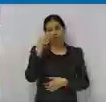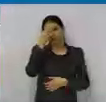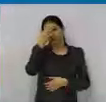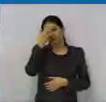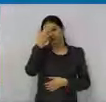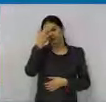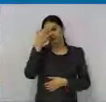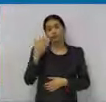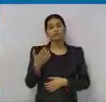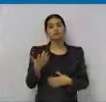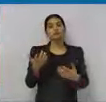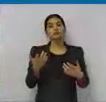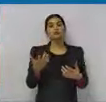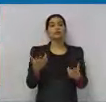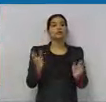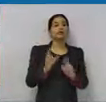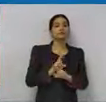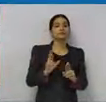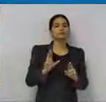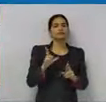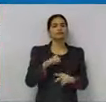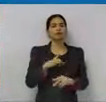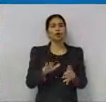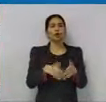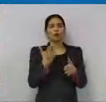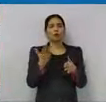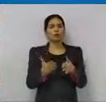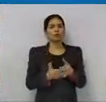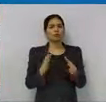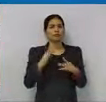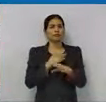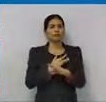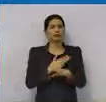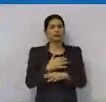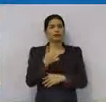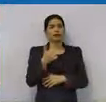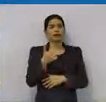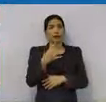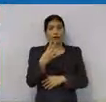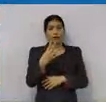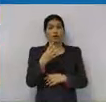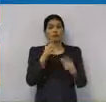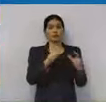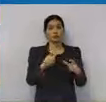Que englobam, nós temos ao total na cidade 14 setores, né?